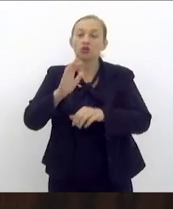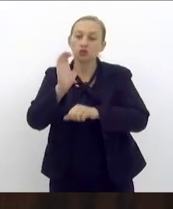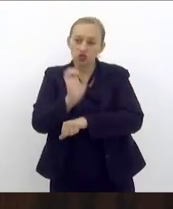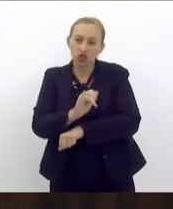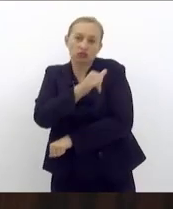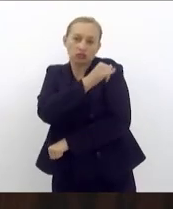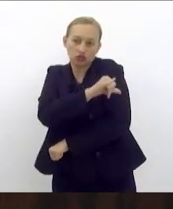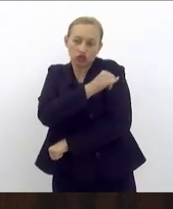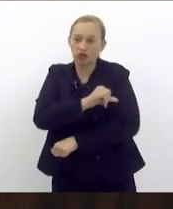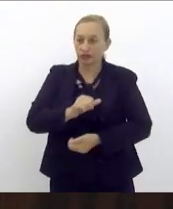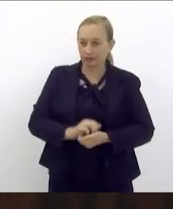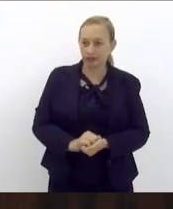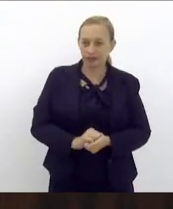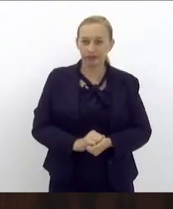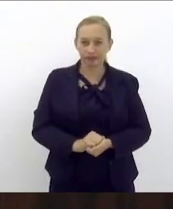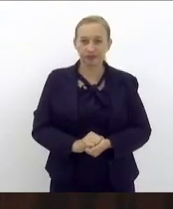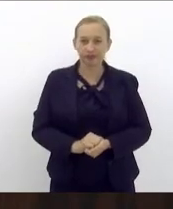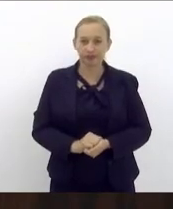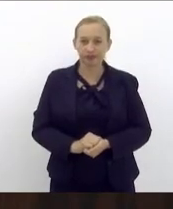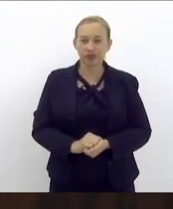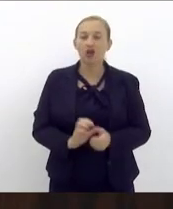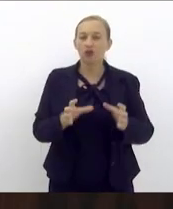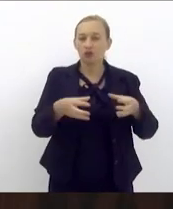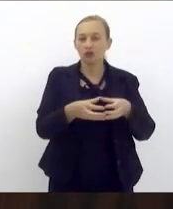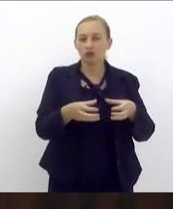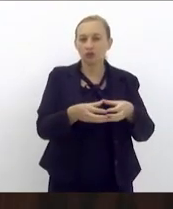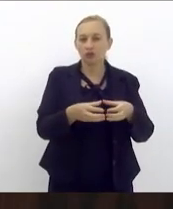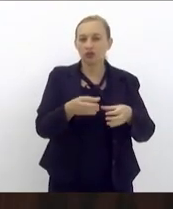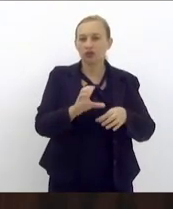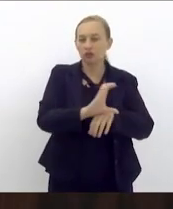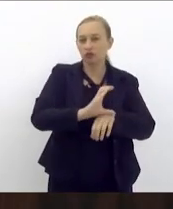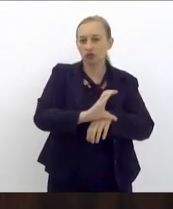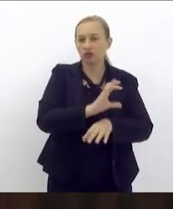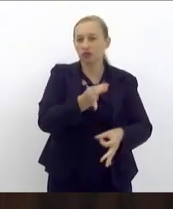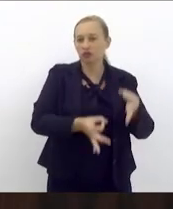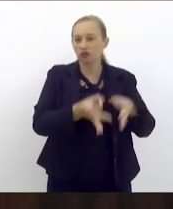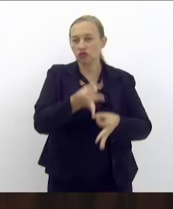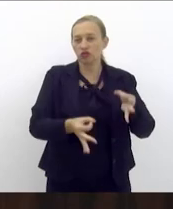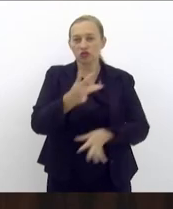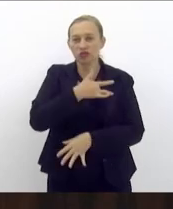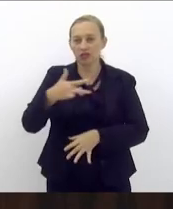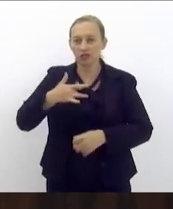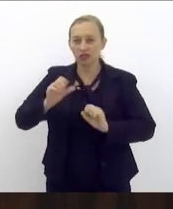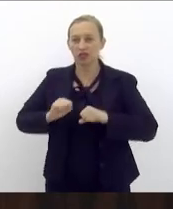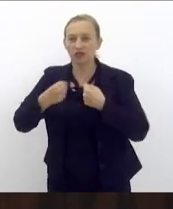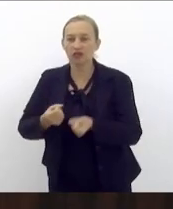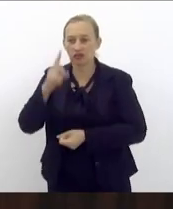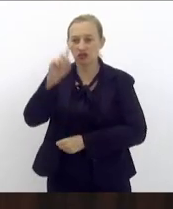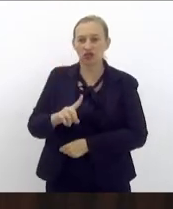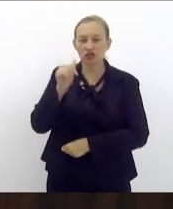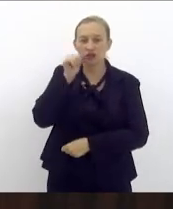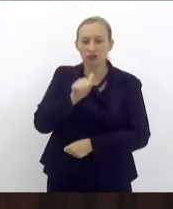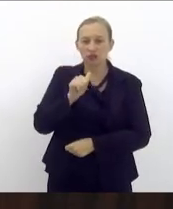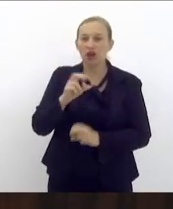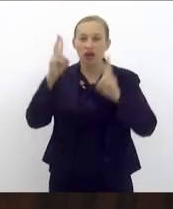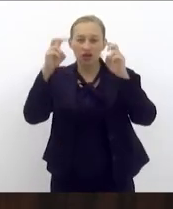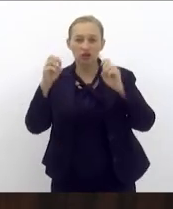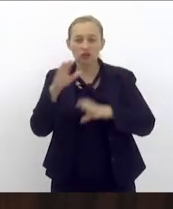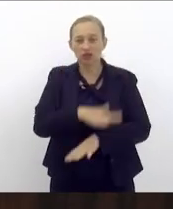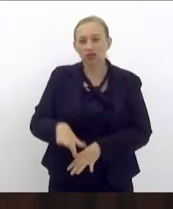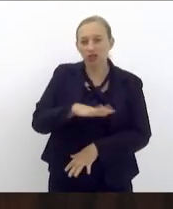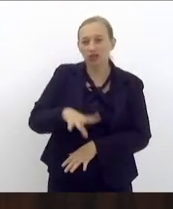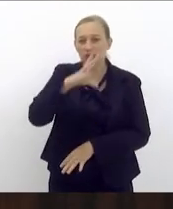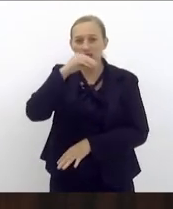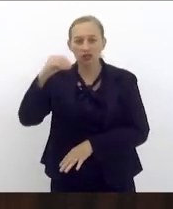do Estado do Rio de Janeiro pendendo de pareceres das comissões de constituição e Justiça de saúde de defesa dos direitos da mulher de assuntos da Criança